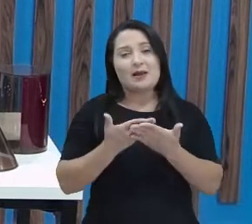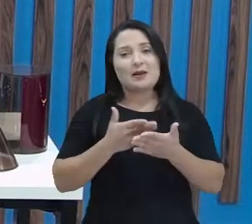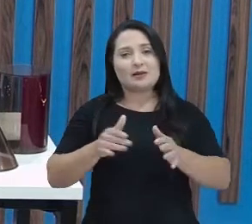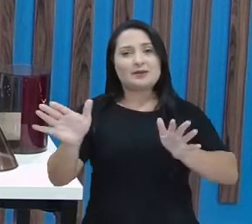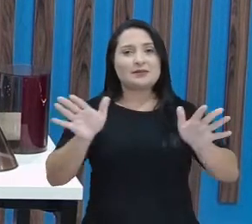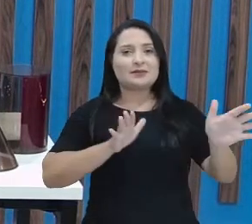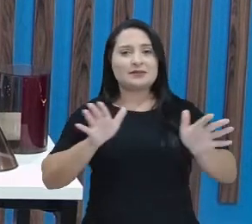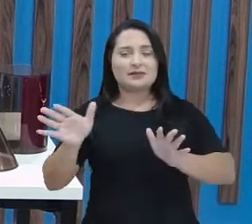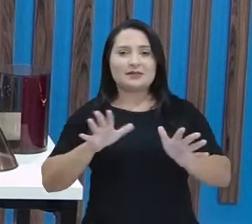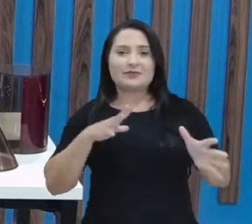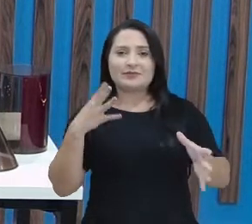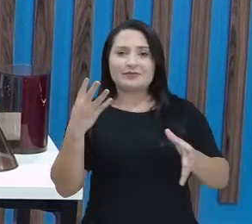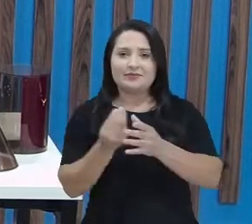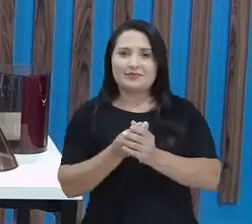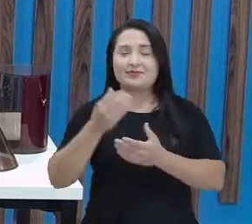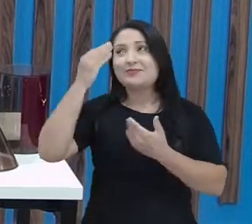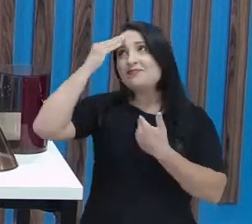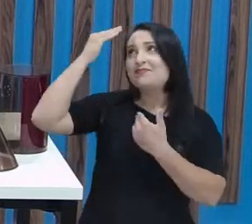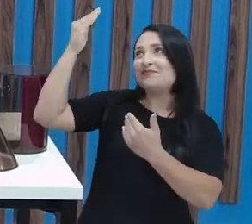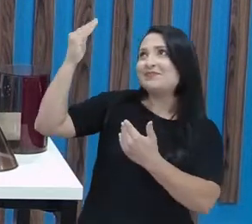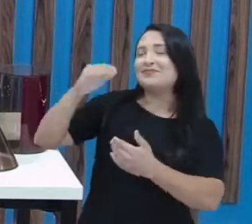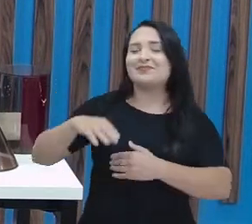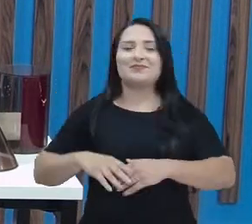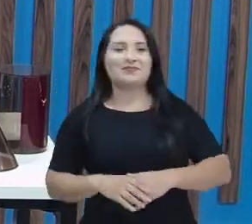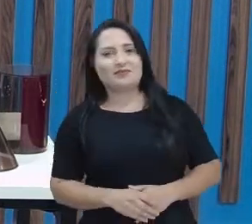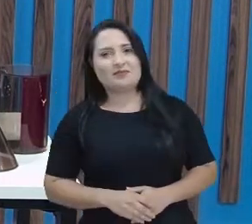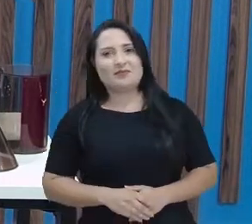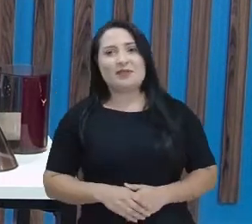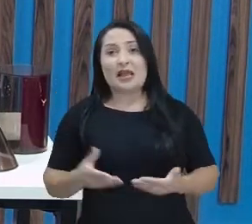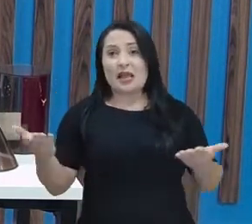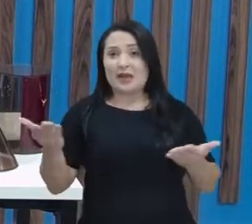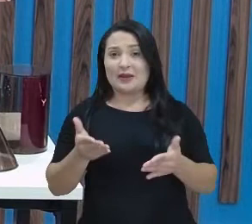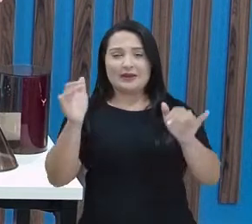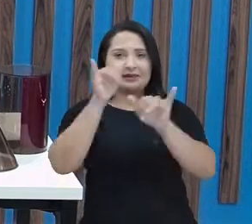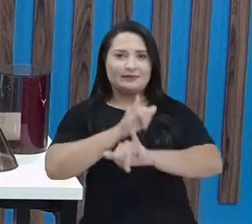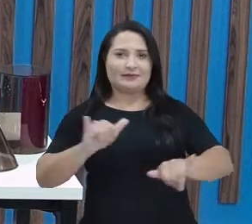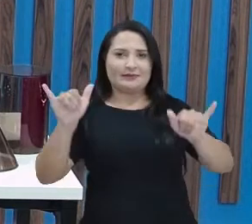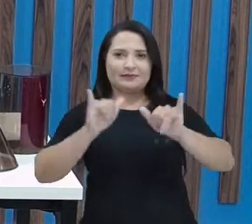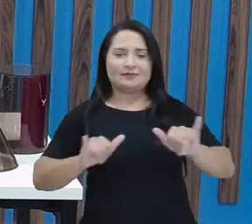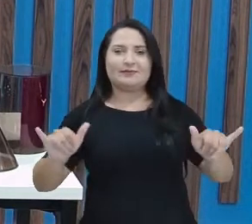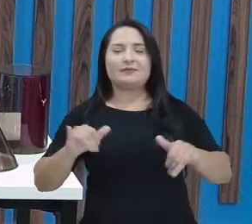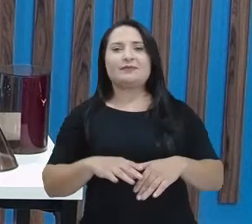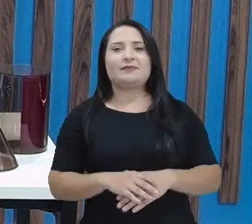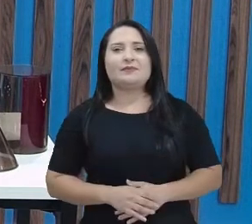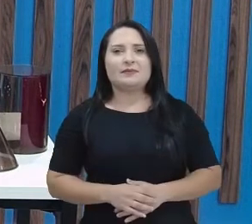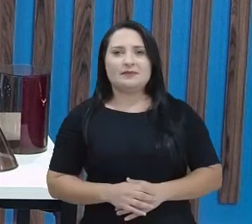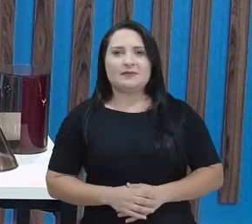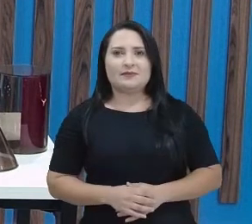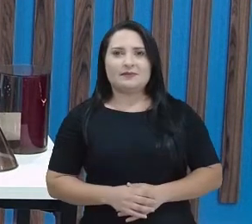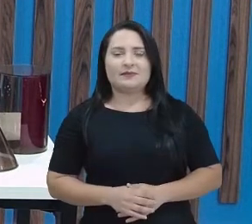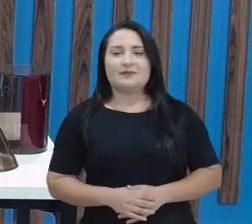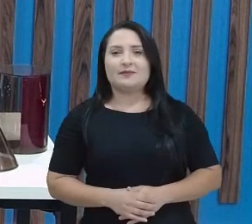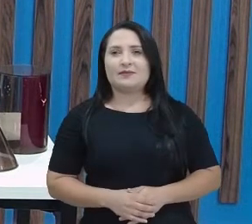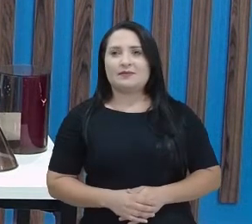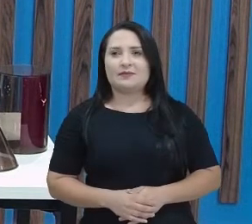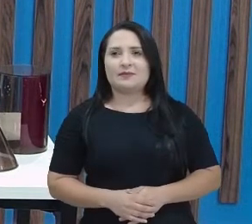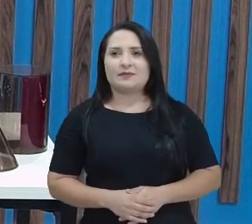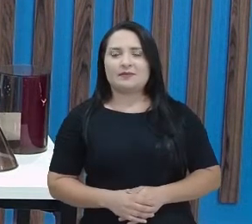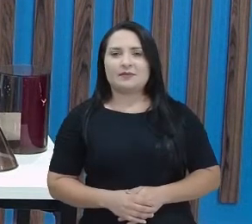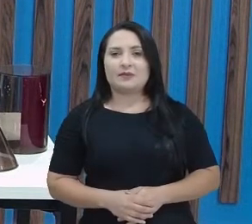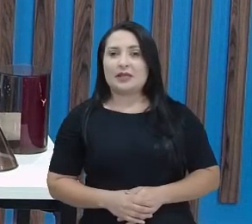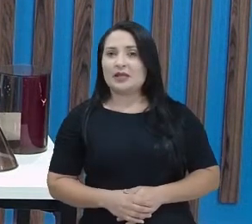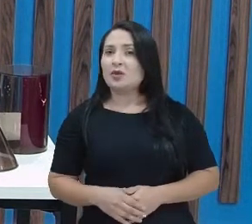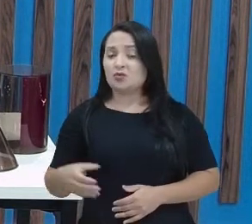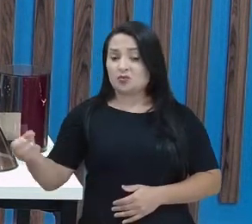aula mais inclusiva. E vamos aos nossos recadinhos, né? Quem está chegando hoje aqui,